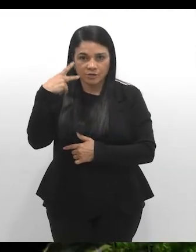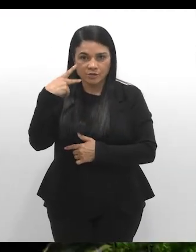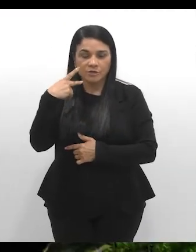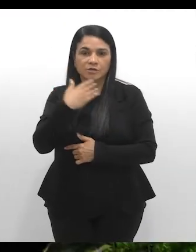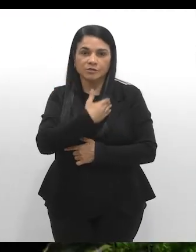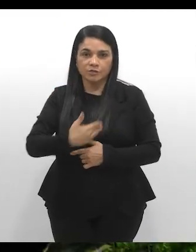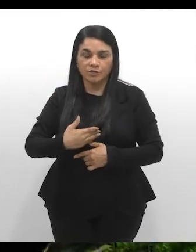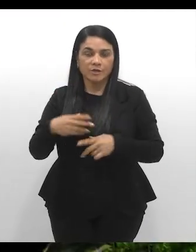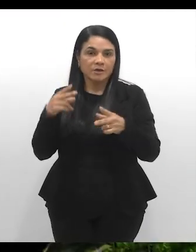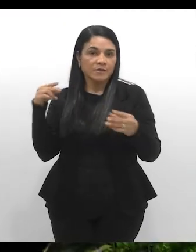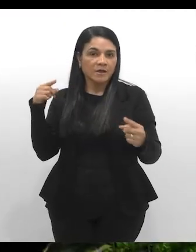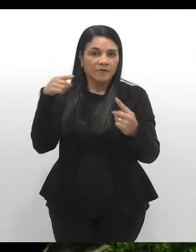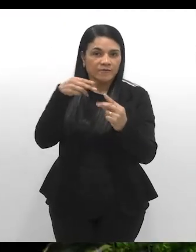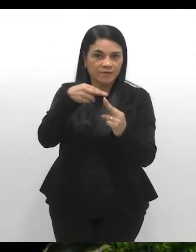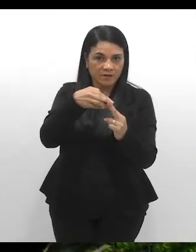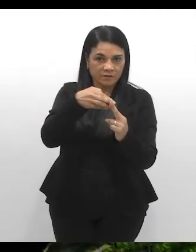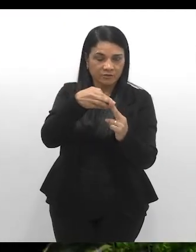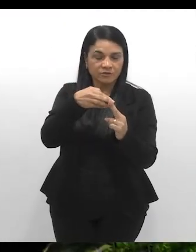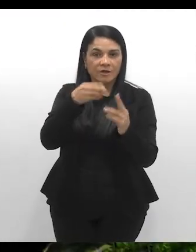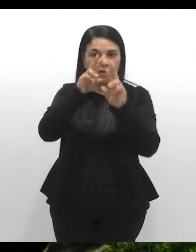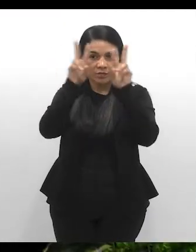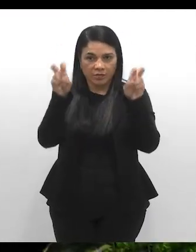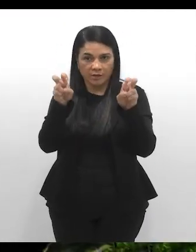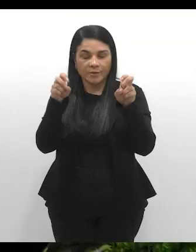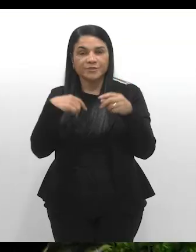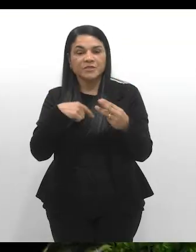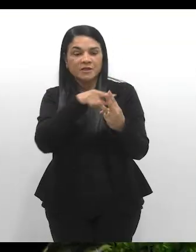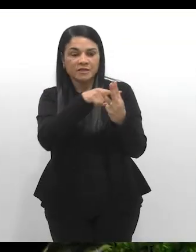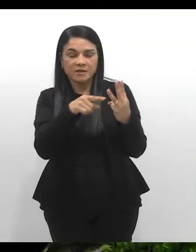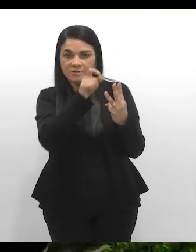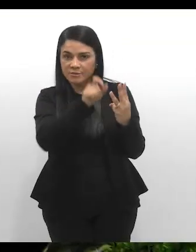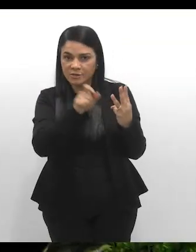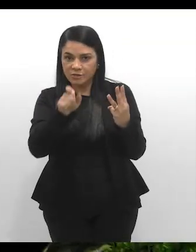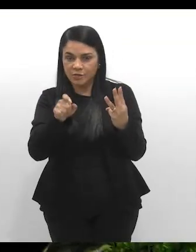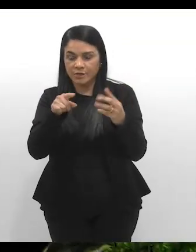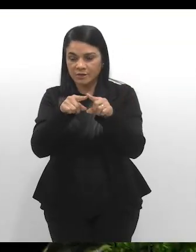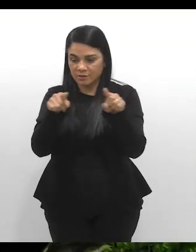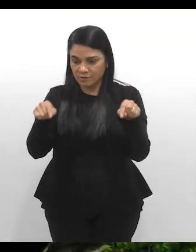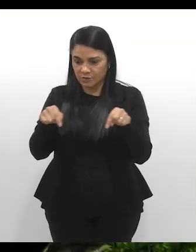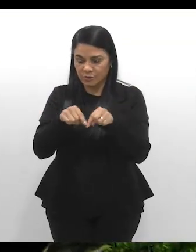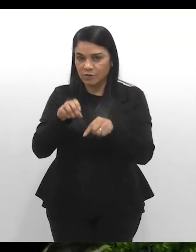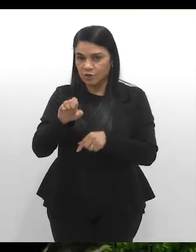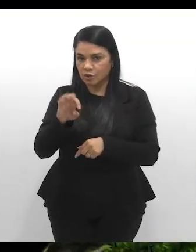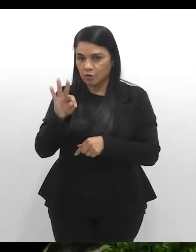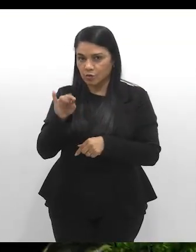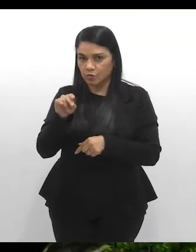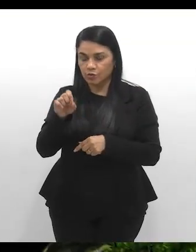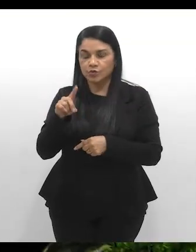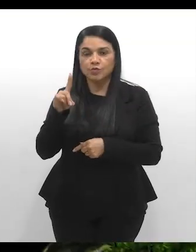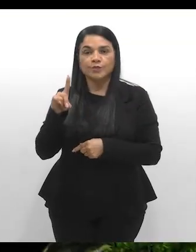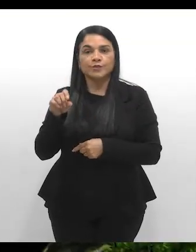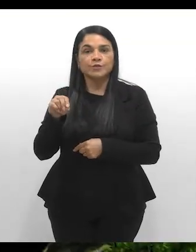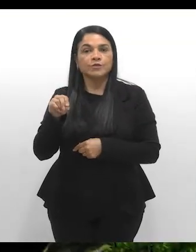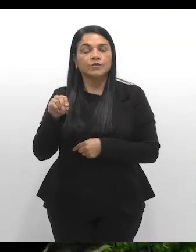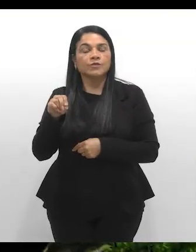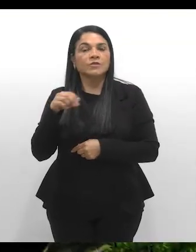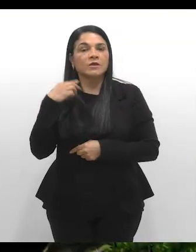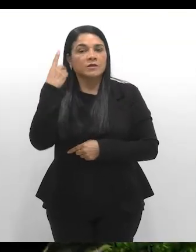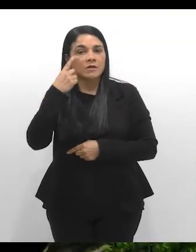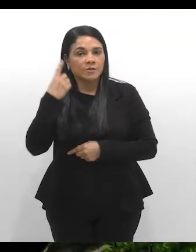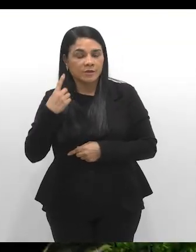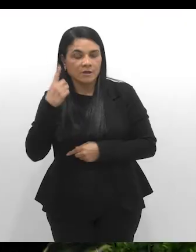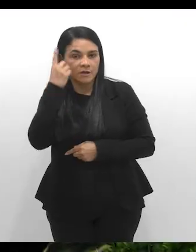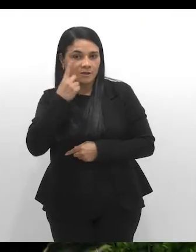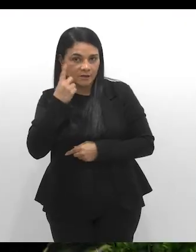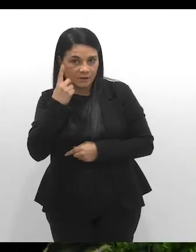essa temática. Temos aqui no estúdio 3 pessoas que estão diretamente envolvidas nesse tema. A deputada Dani Monteiro, que